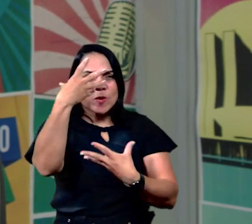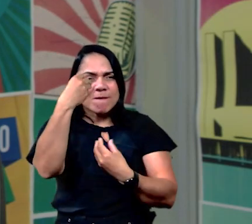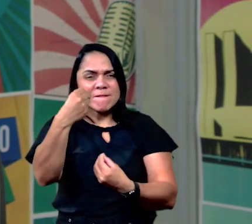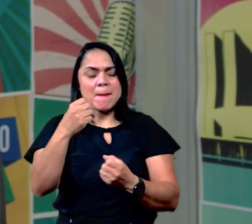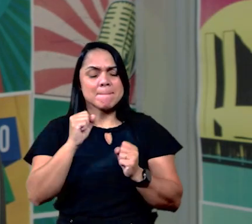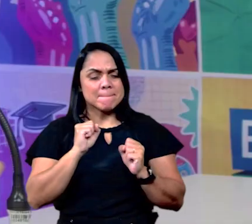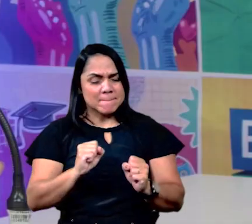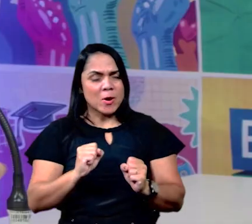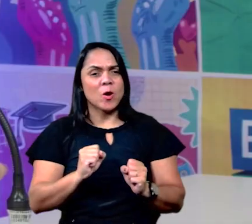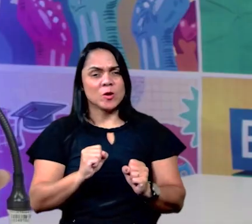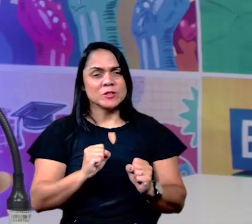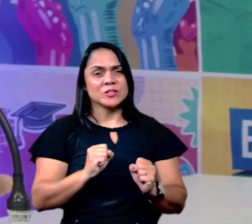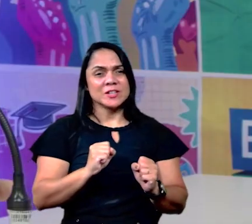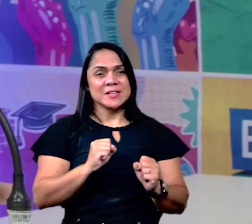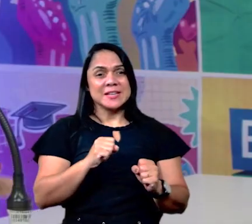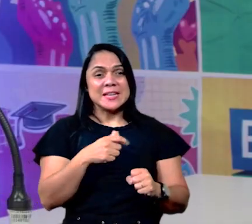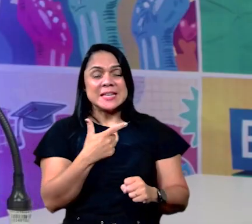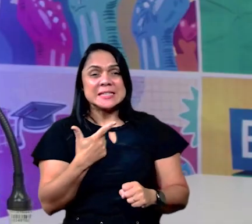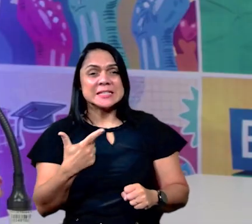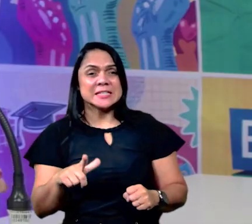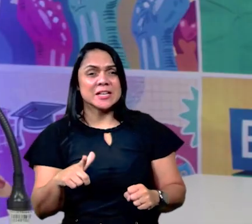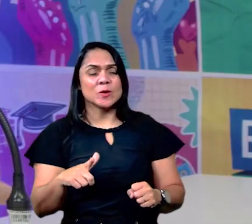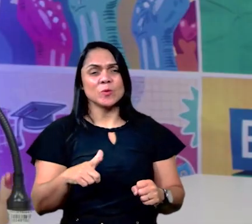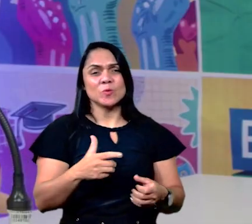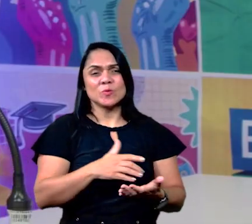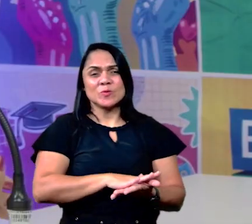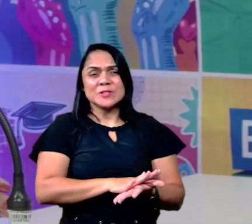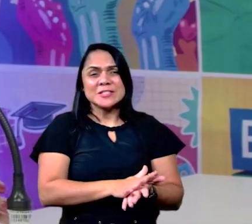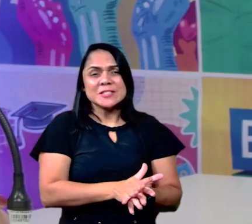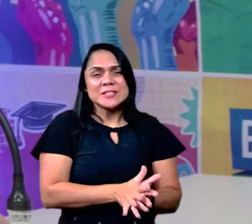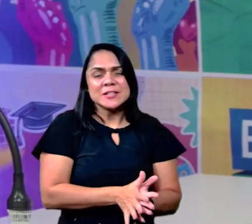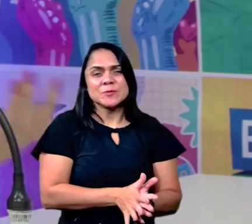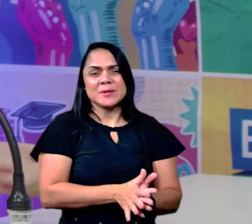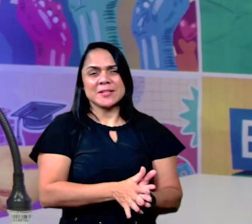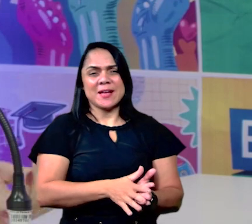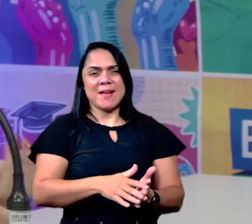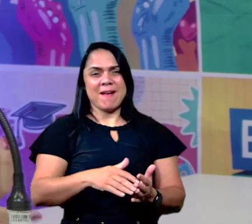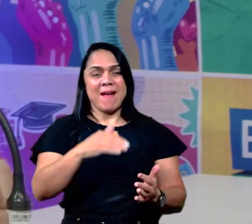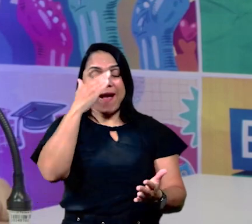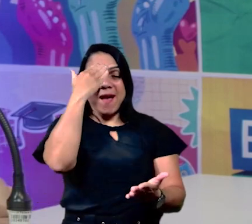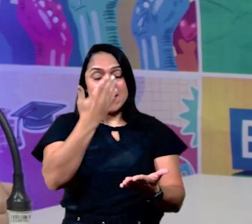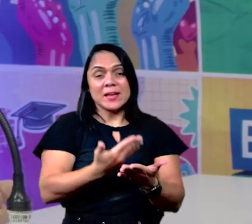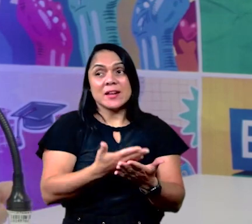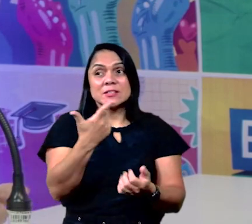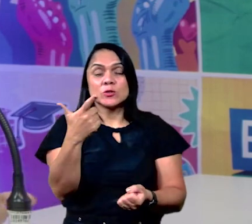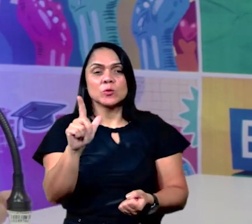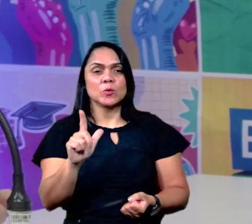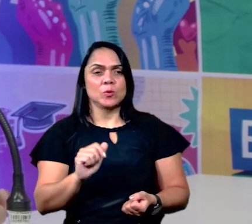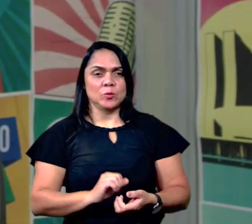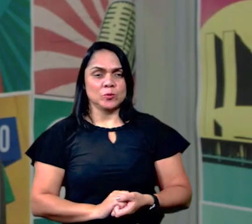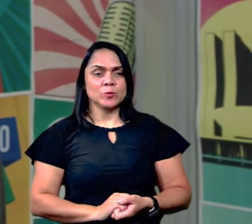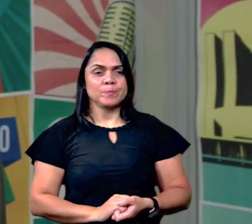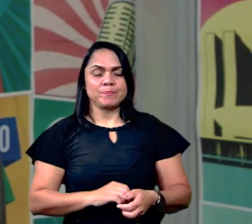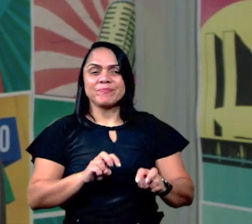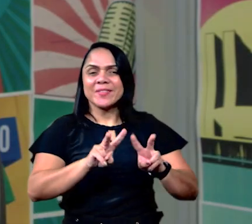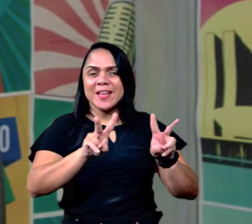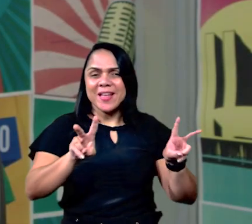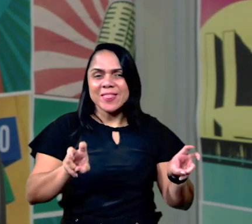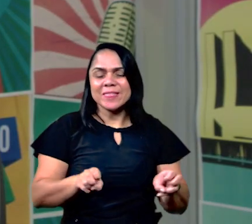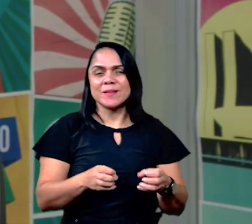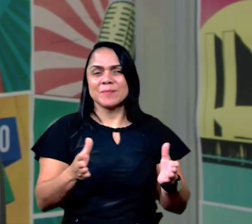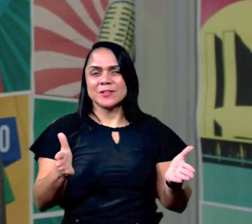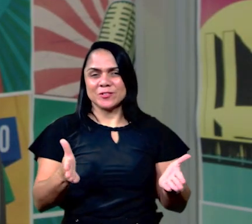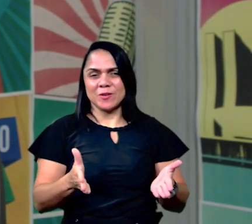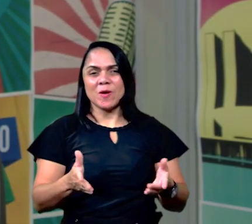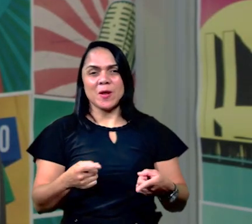exercida sem prejudicar ou desrespeitar as crenças do outro? Esse é um tema atual, especialmente porque